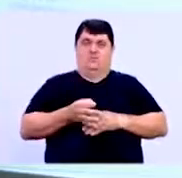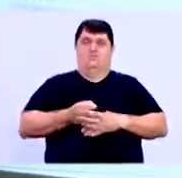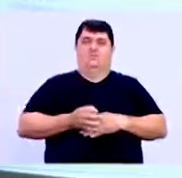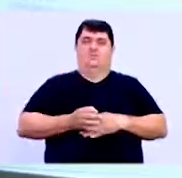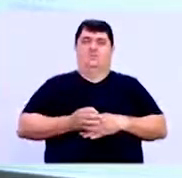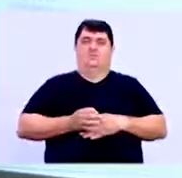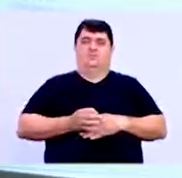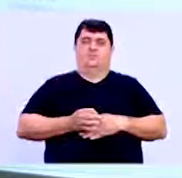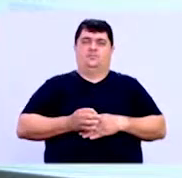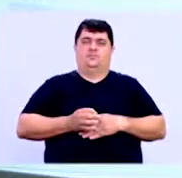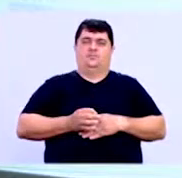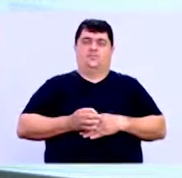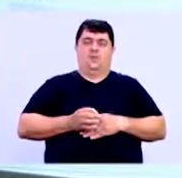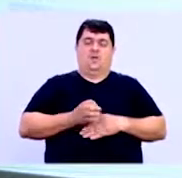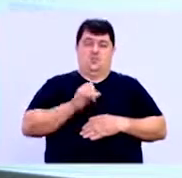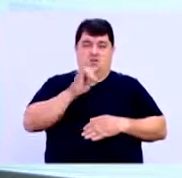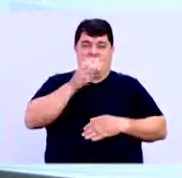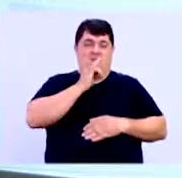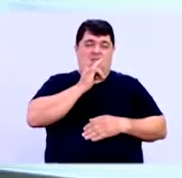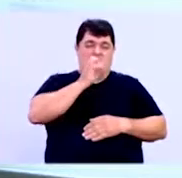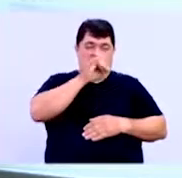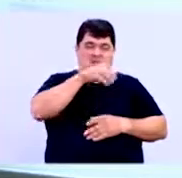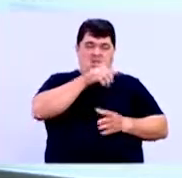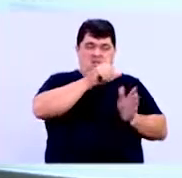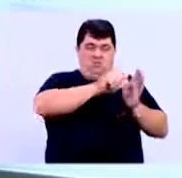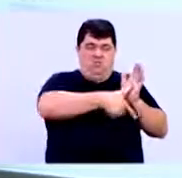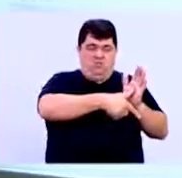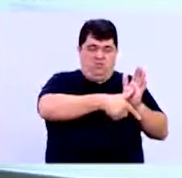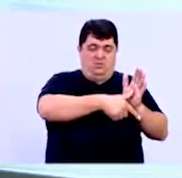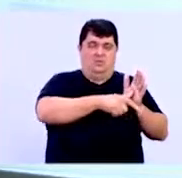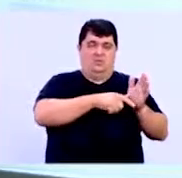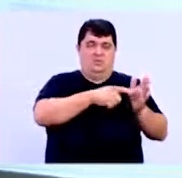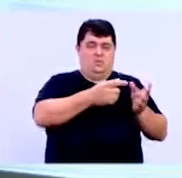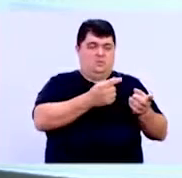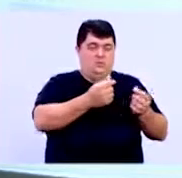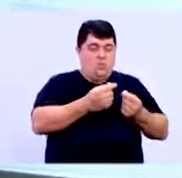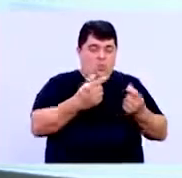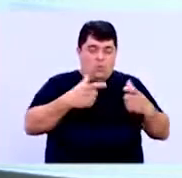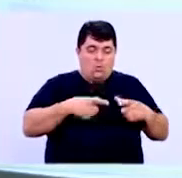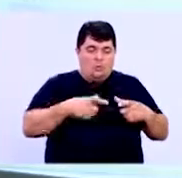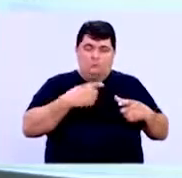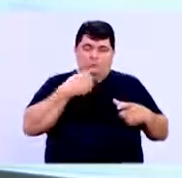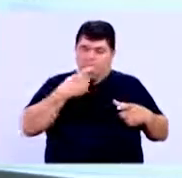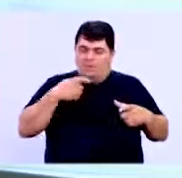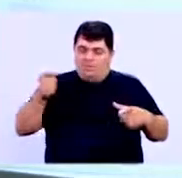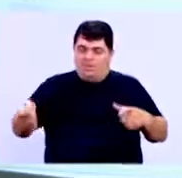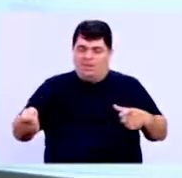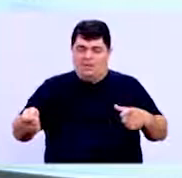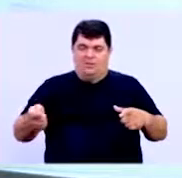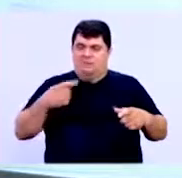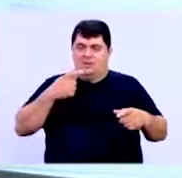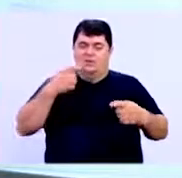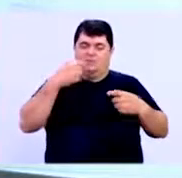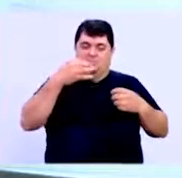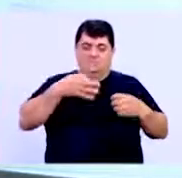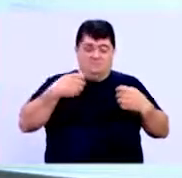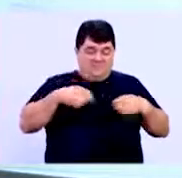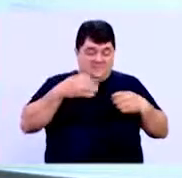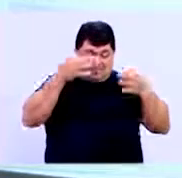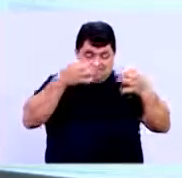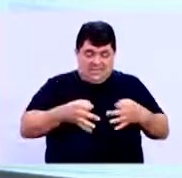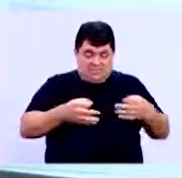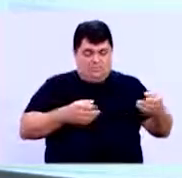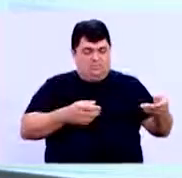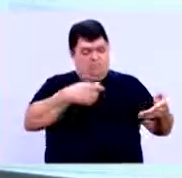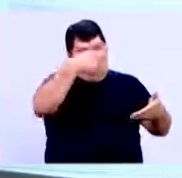Porque se necessariamente ele não paga, eu não consigo honrar com as minhas obrigações. E se necessariamente eu não honro com as minhas obrigações, eu preciso fazer uma tomada